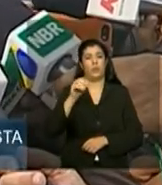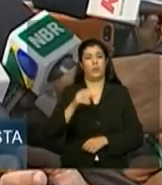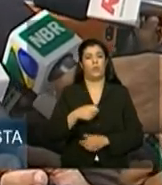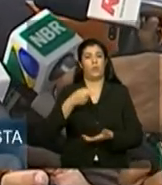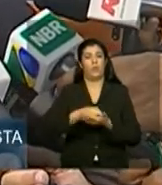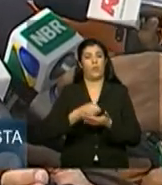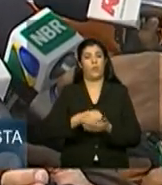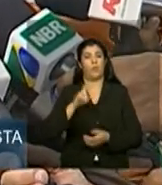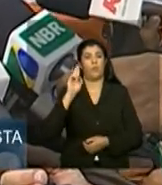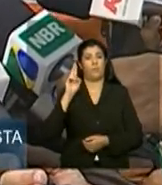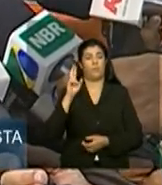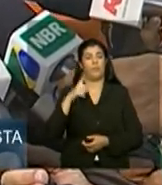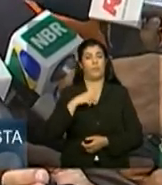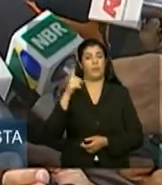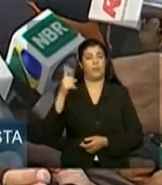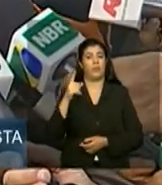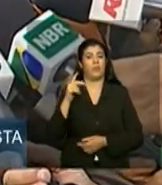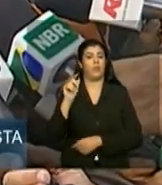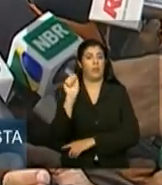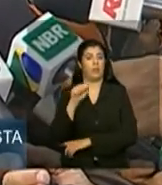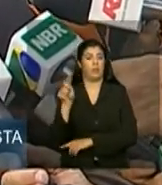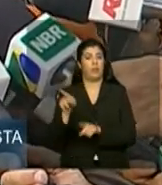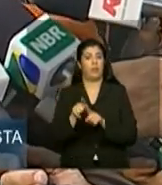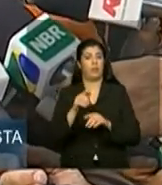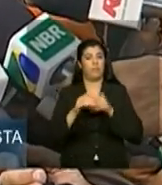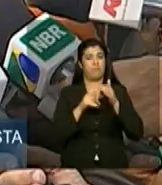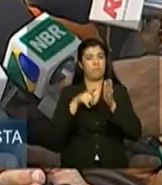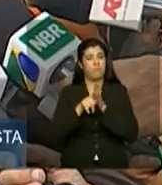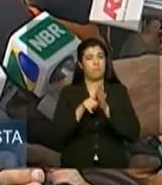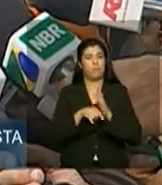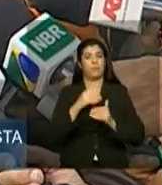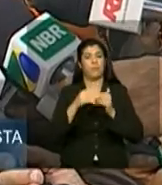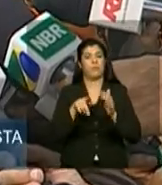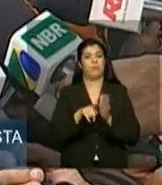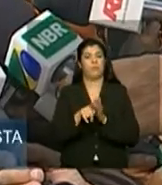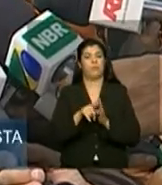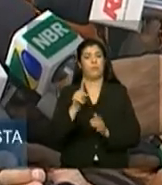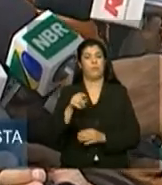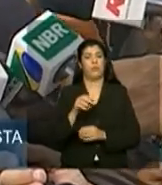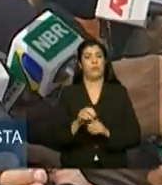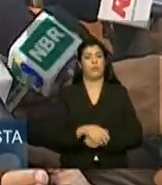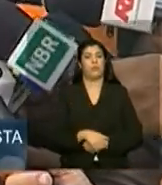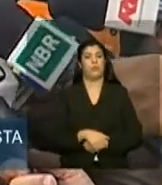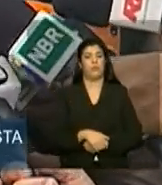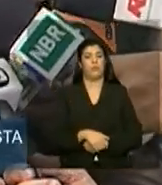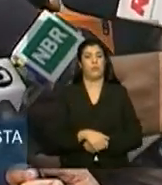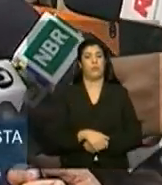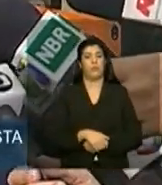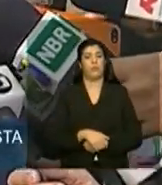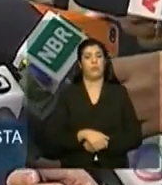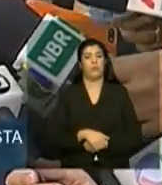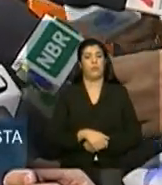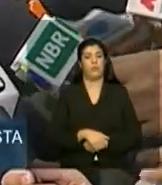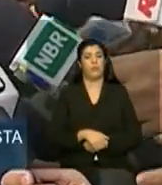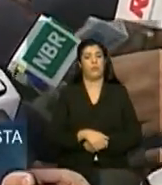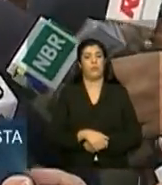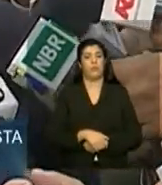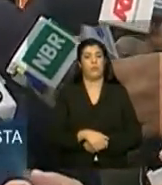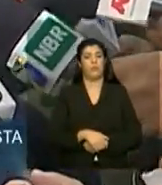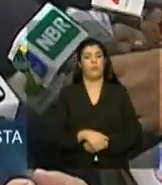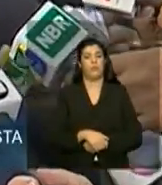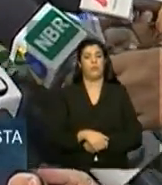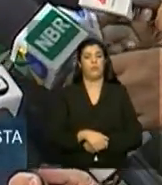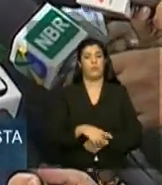cooperação com as autoridades argentinas para o avanço das investigações da Operação Condor. O laudo fará parte da Comissão Nacional